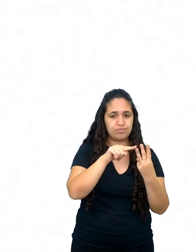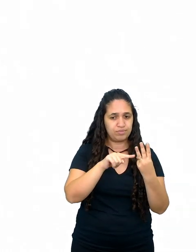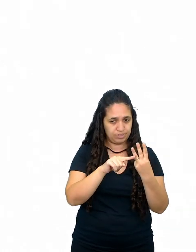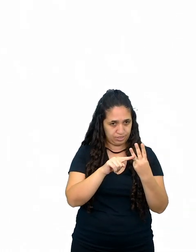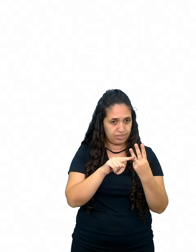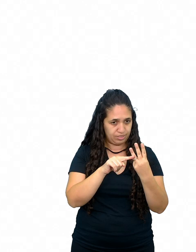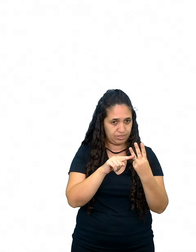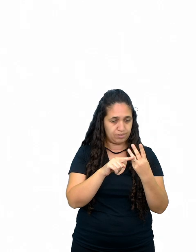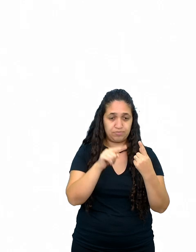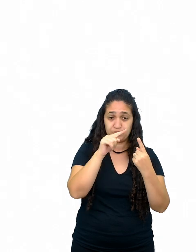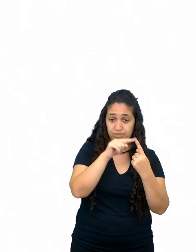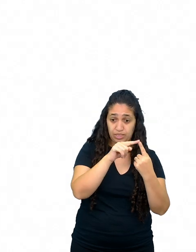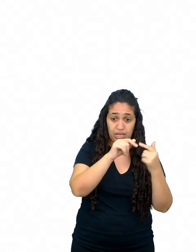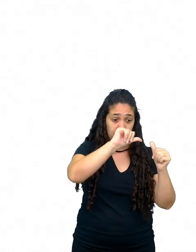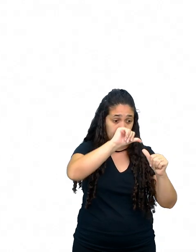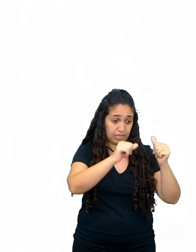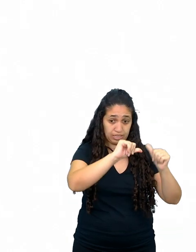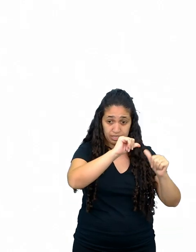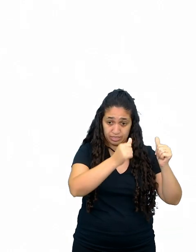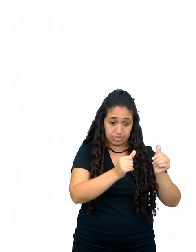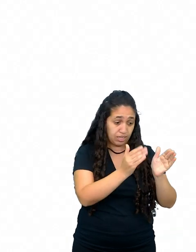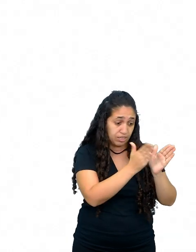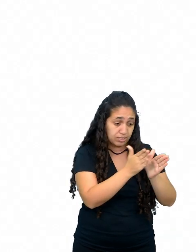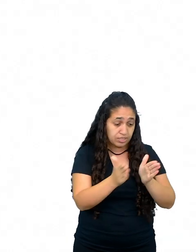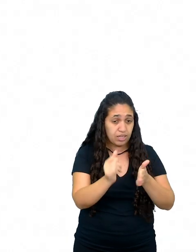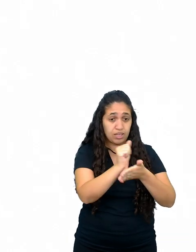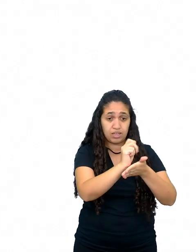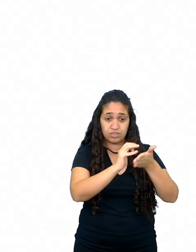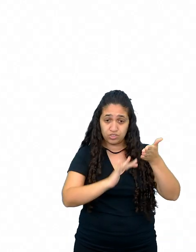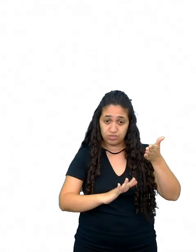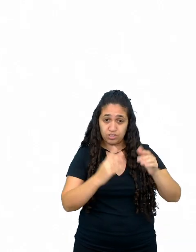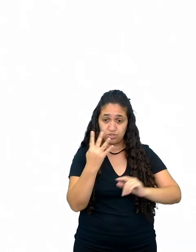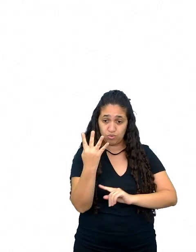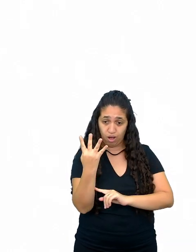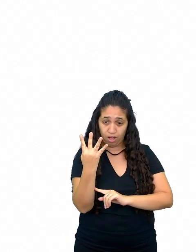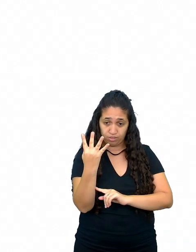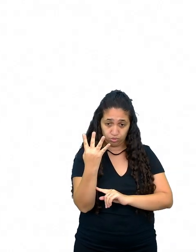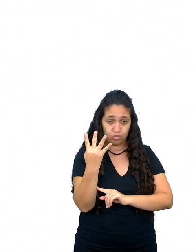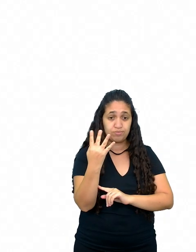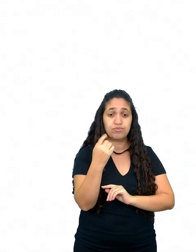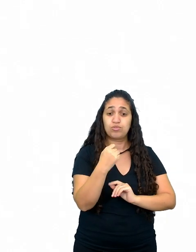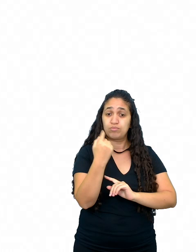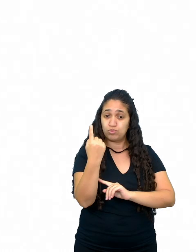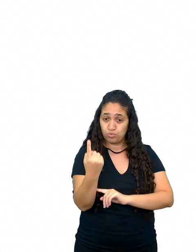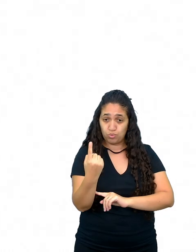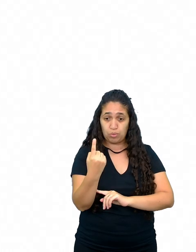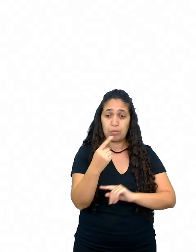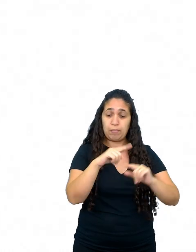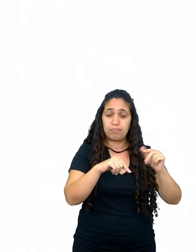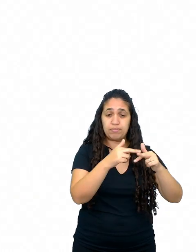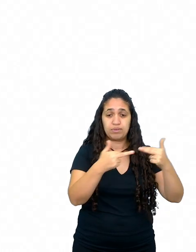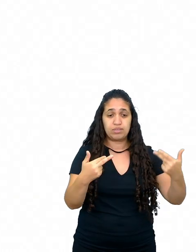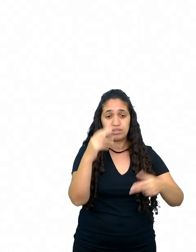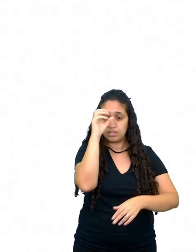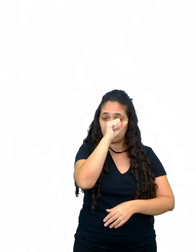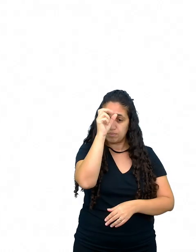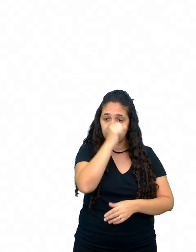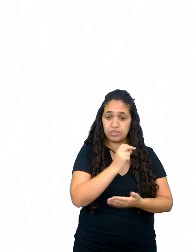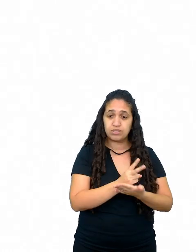ler. Analisar a sequência de atividades 4 do volume 1 do material Aprender